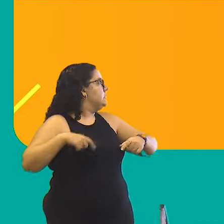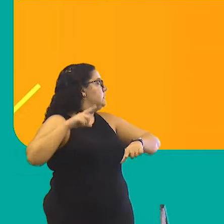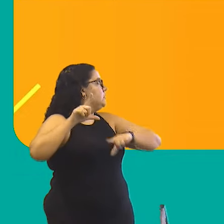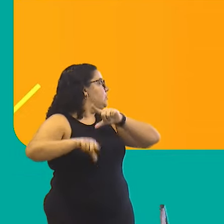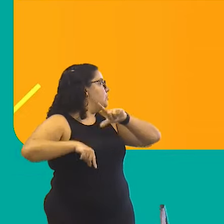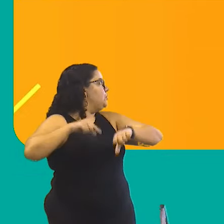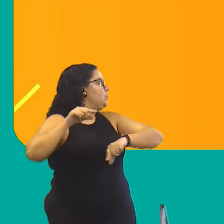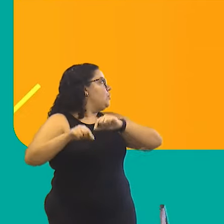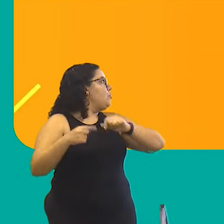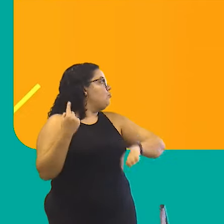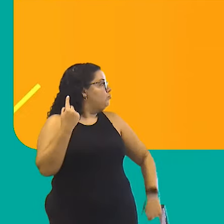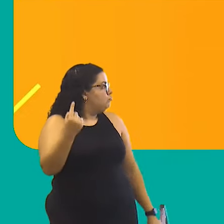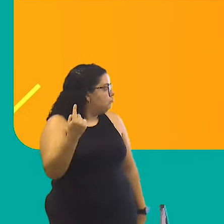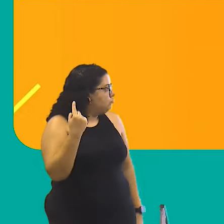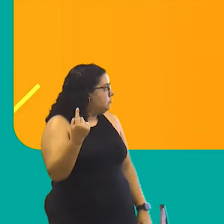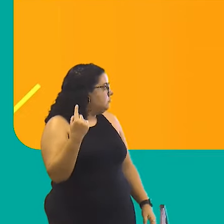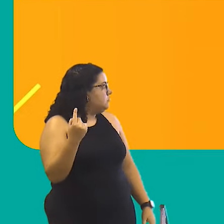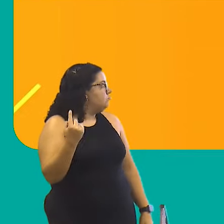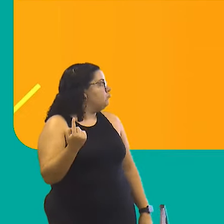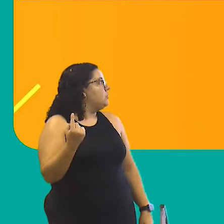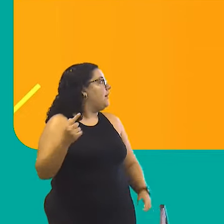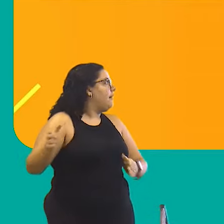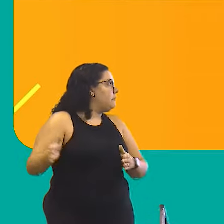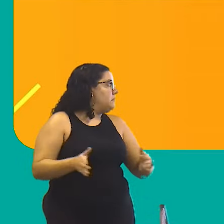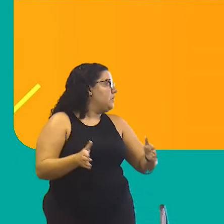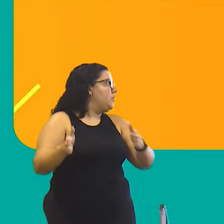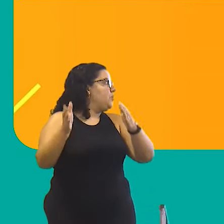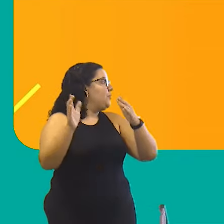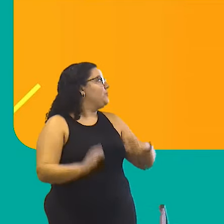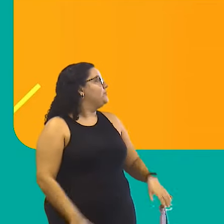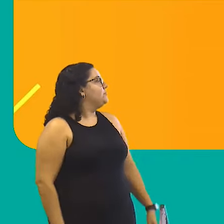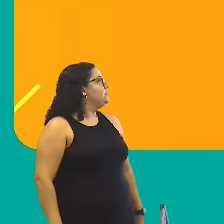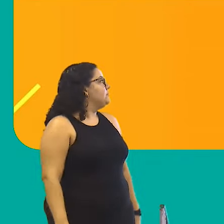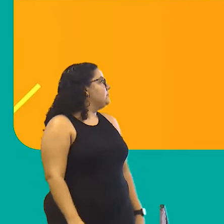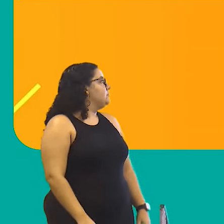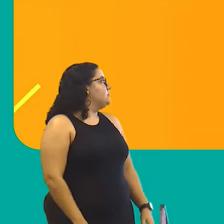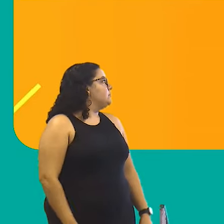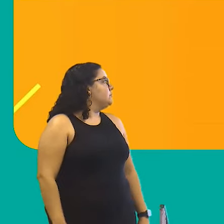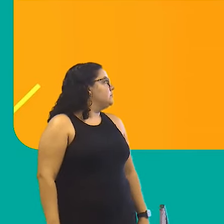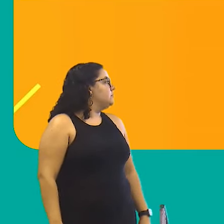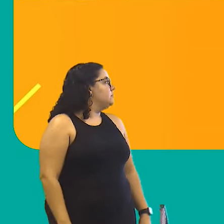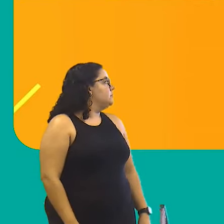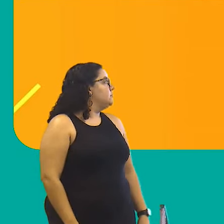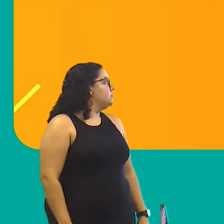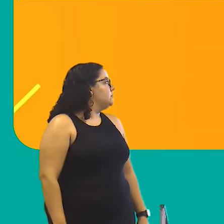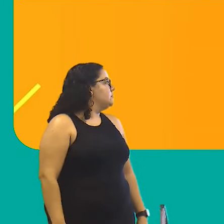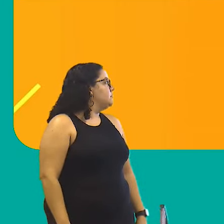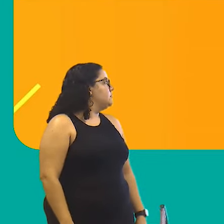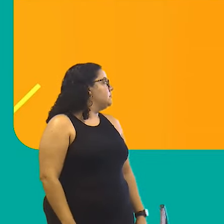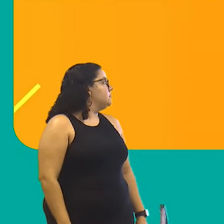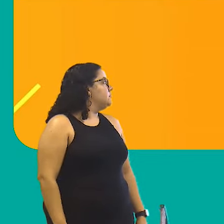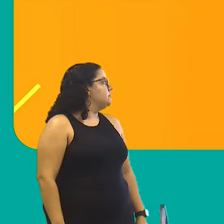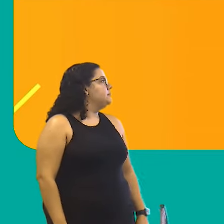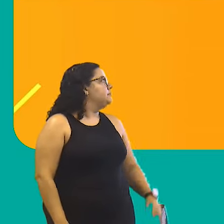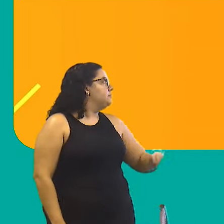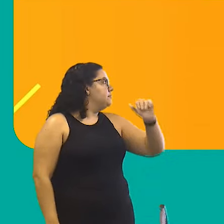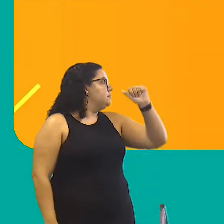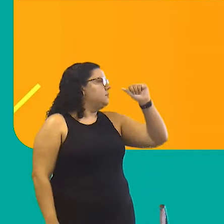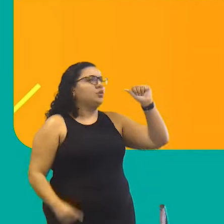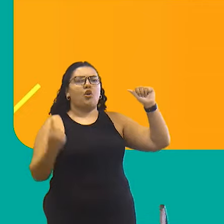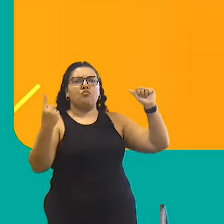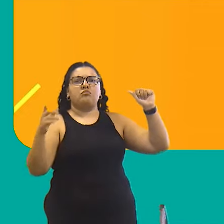em que só haja um caminho para percorrer aqui o conjunto. Na alternativa A,